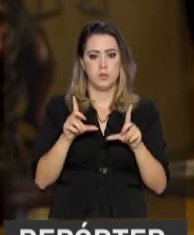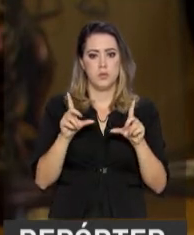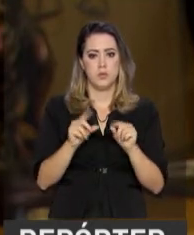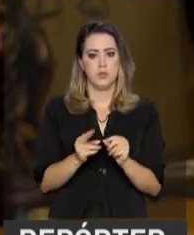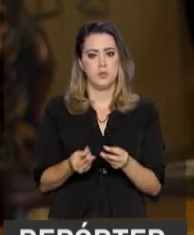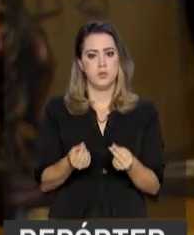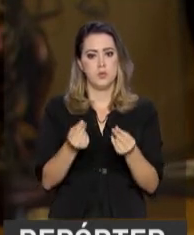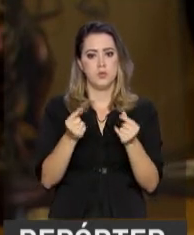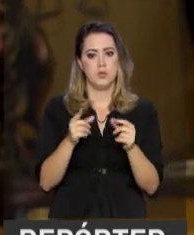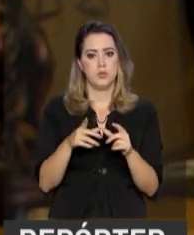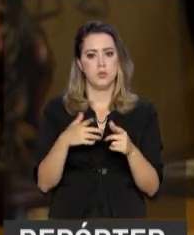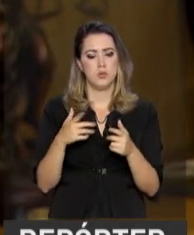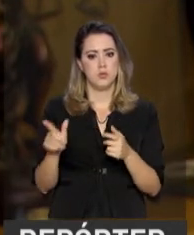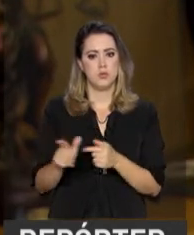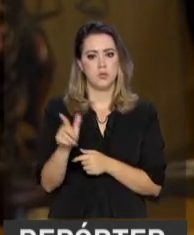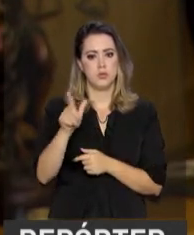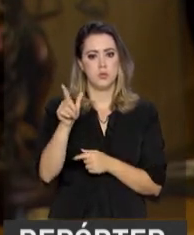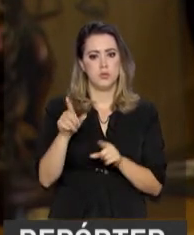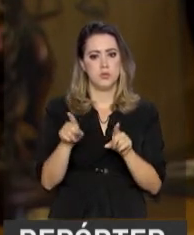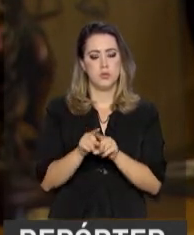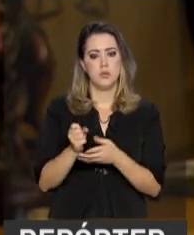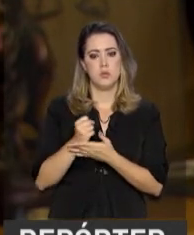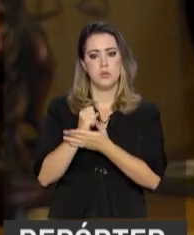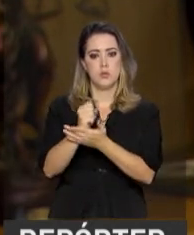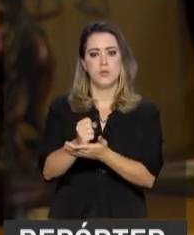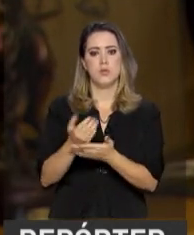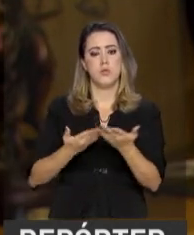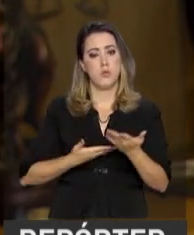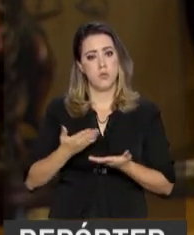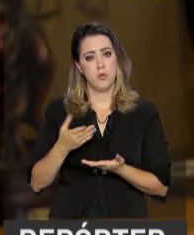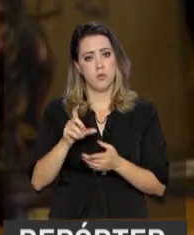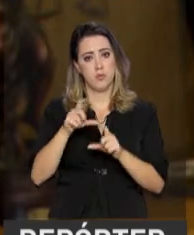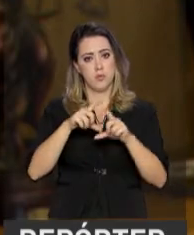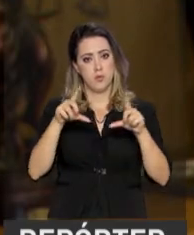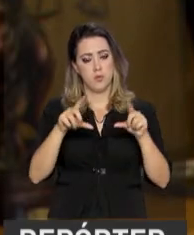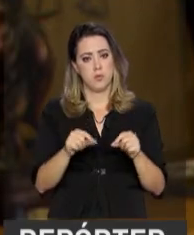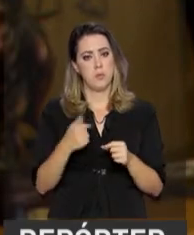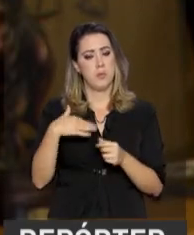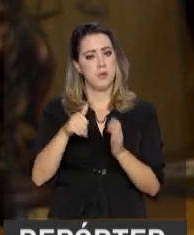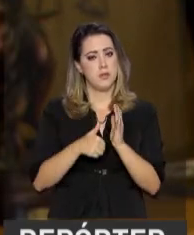reduzam a sua margem de lucro e ofereçam esse documento mais seguro dentro dos mesmos preços.